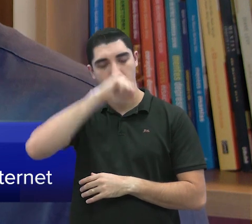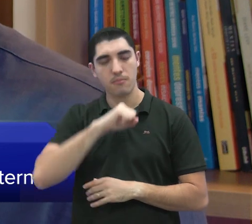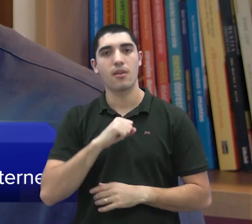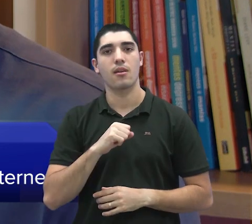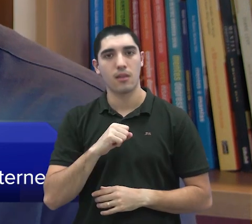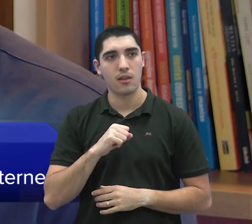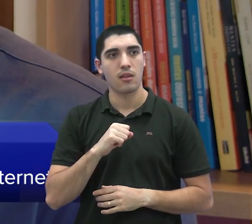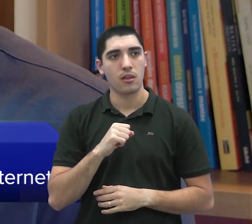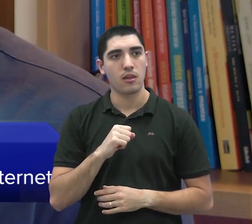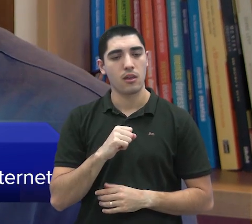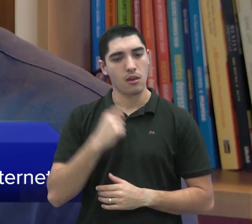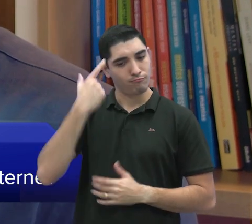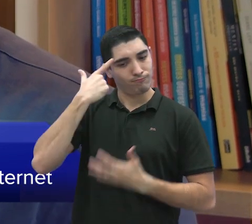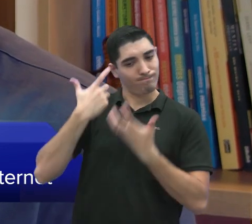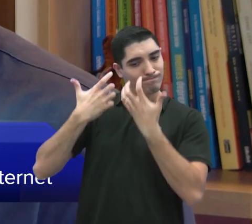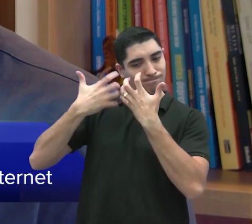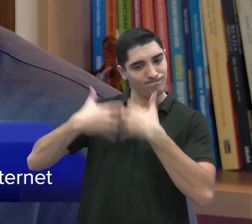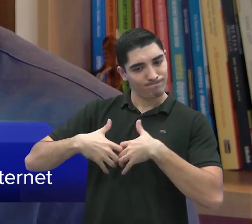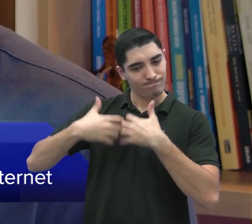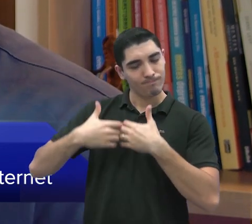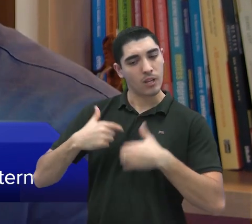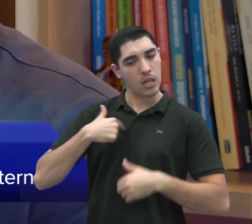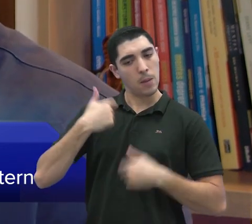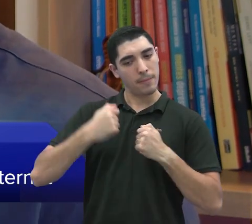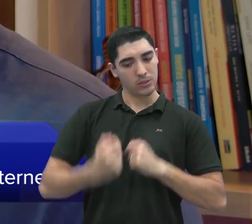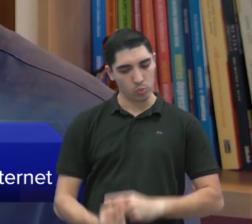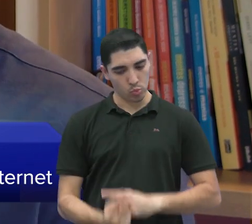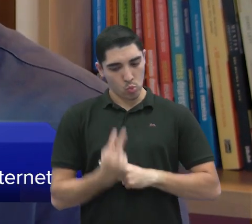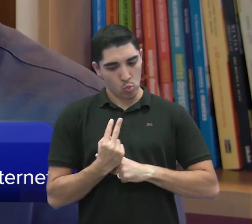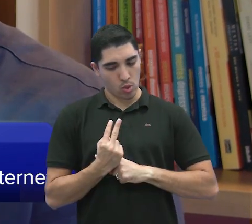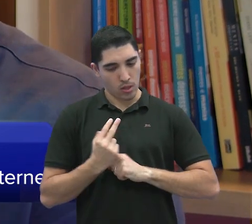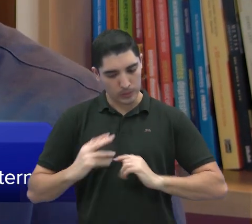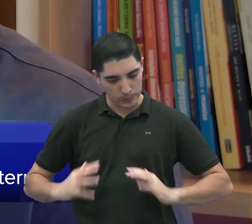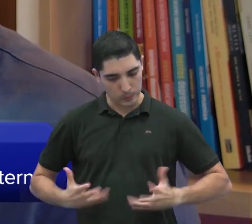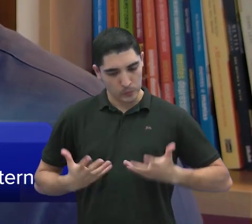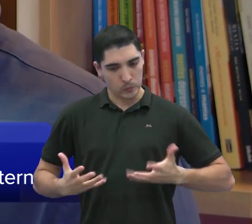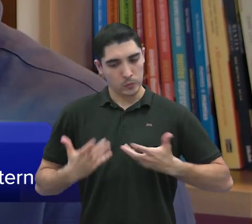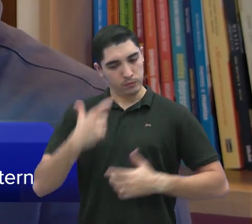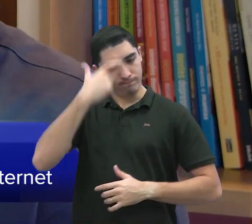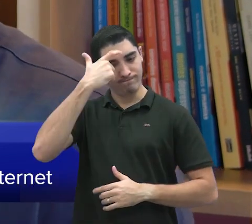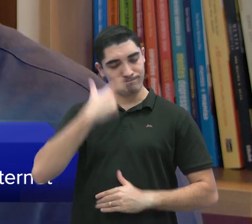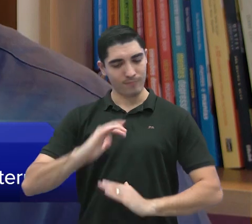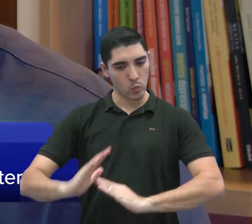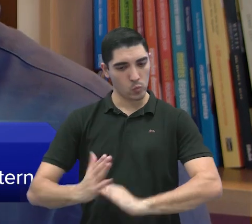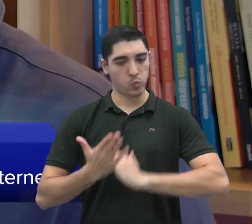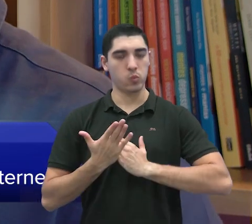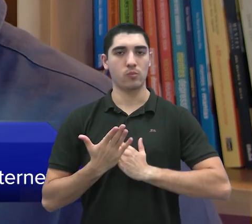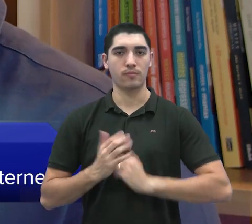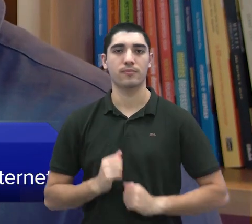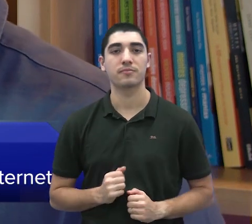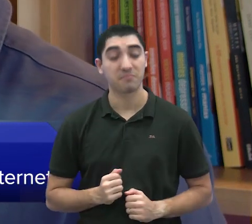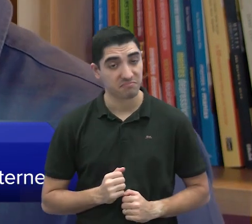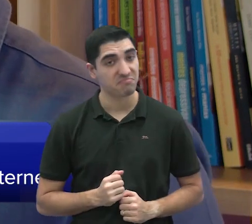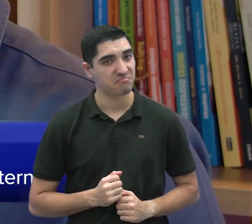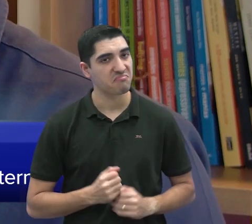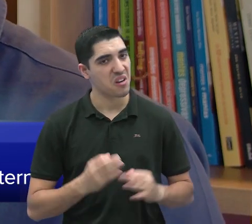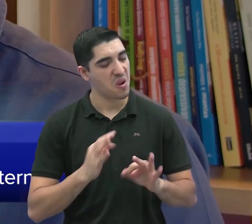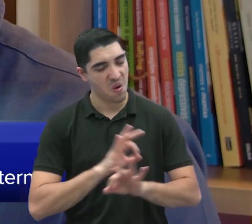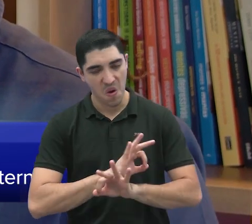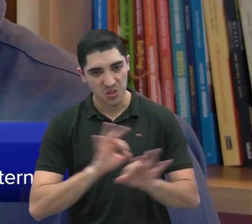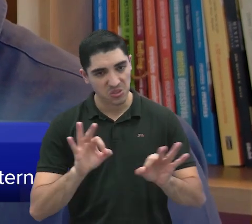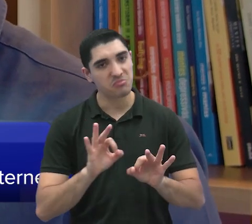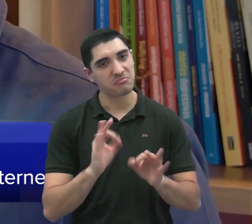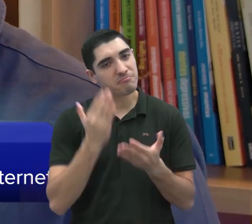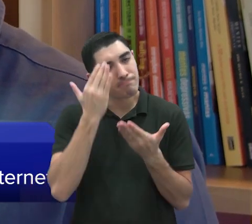da própria ajuda, do próprio cuidado que a parentalidade precisa.